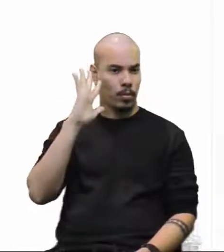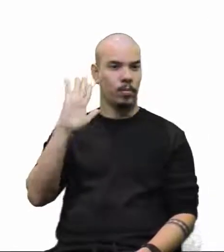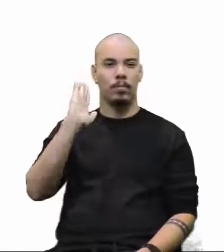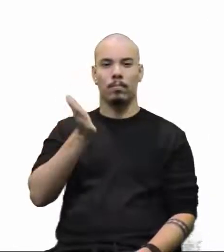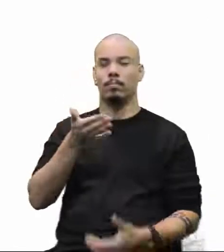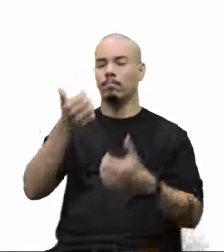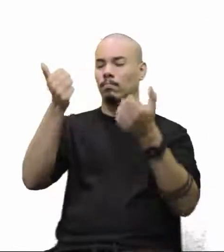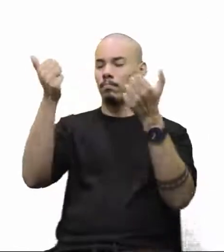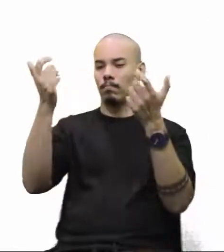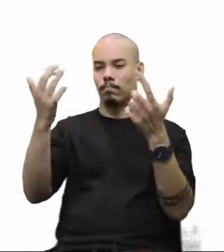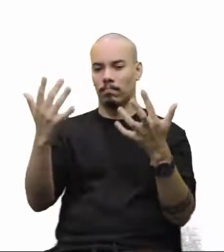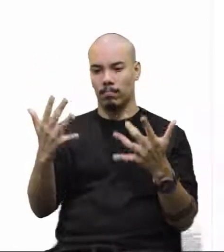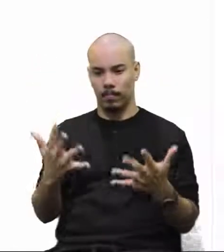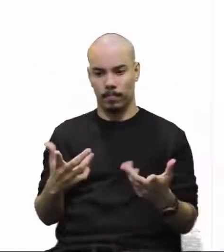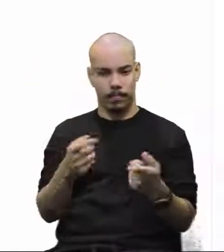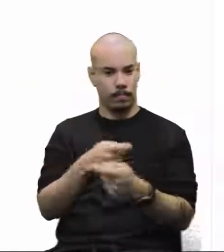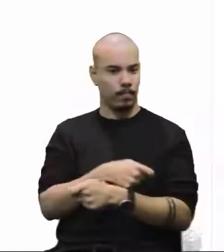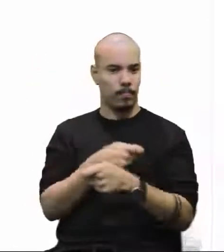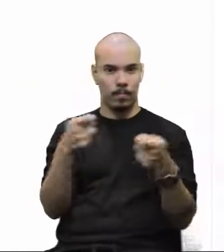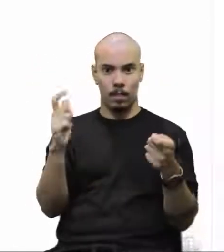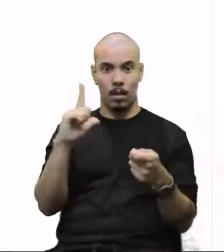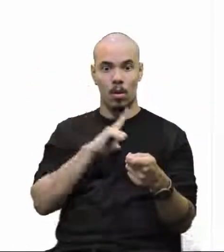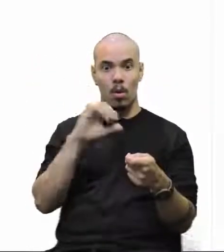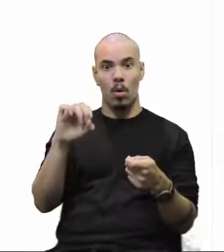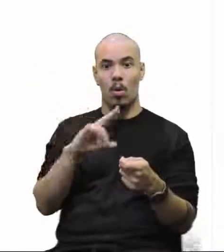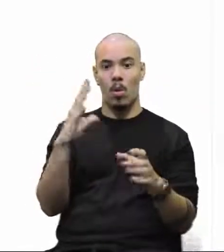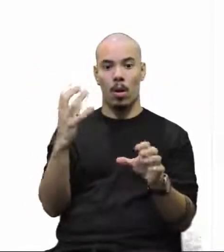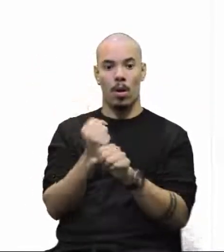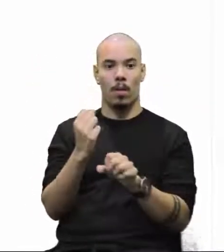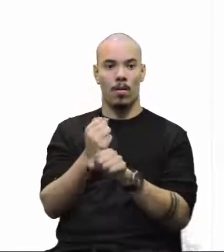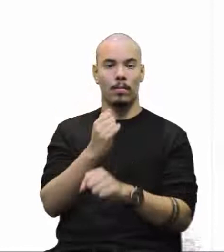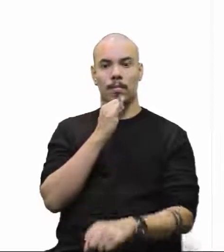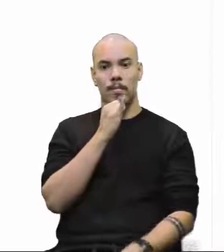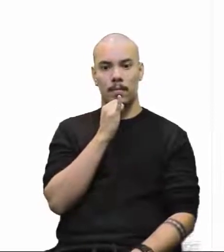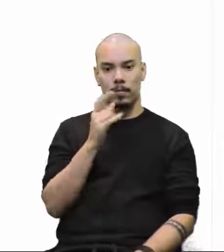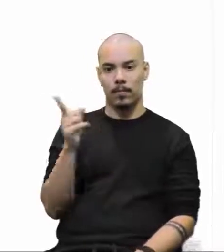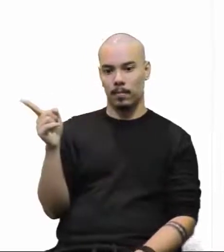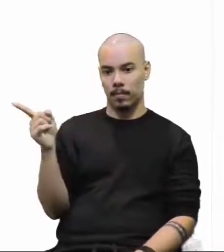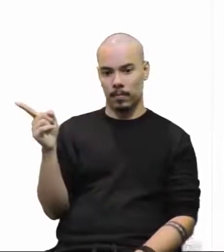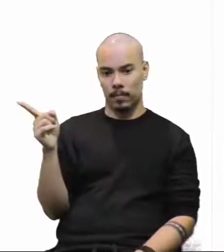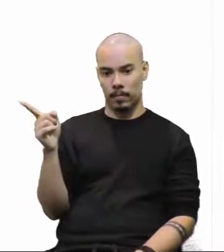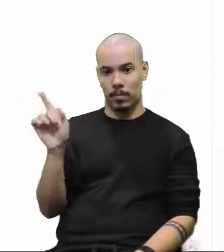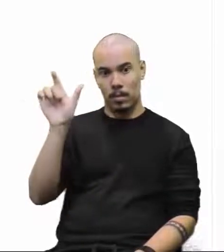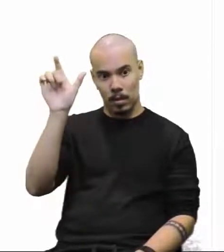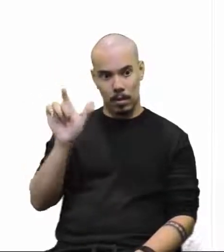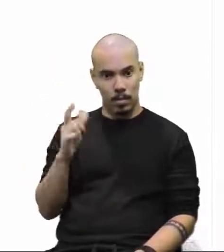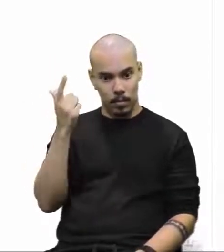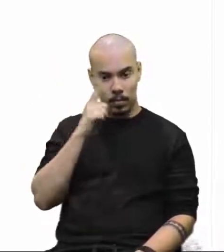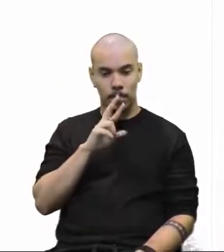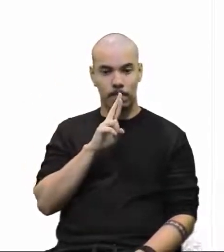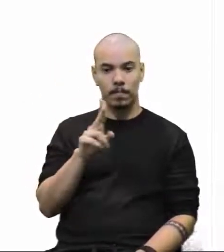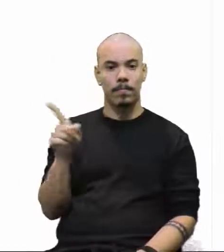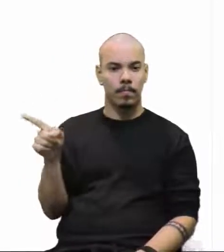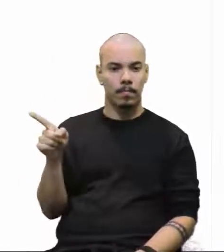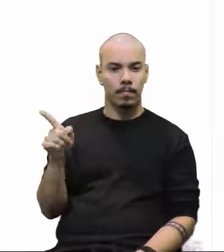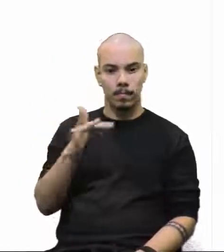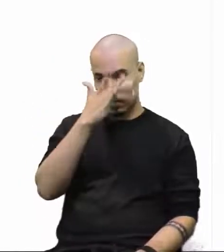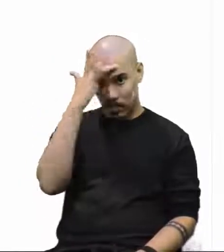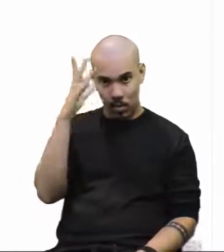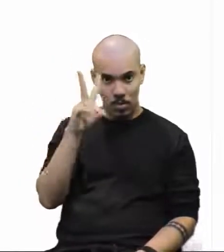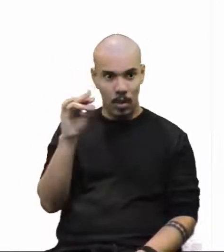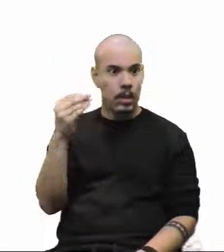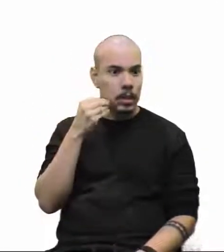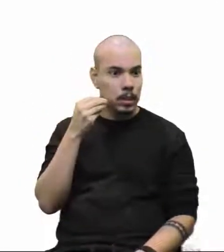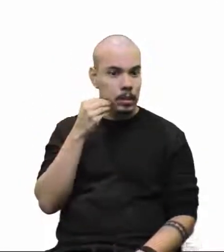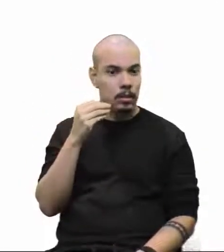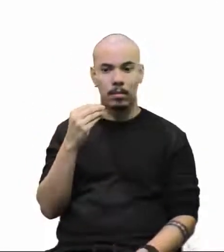foi falado, que não vai ter, ou pelo cálculo. Aí, por exemplo, a pessoa chegou nesse resultado. E alguém vai fazer o experimento?